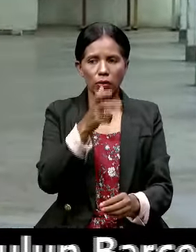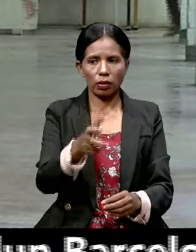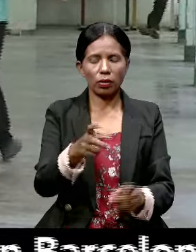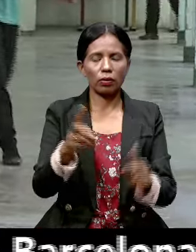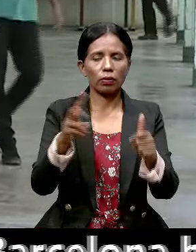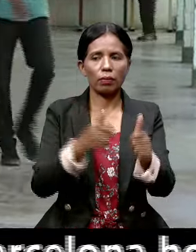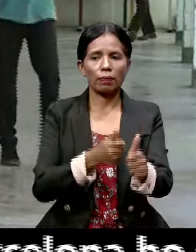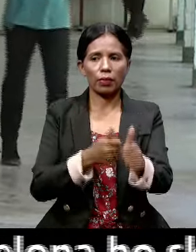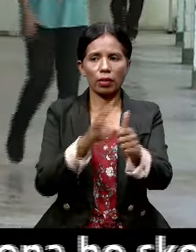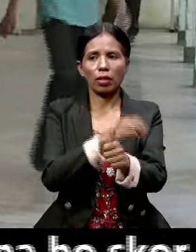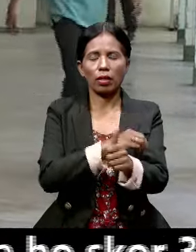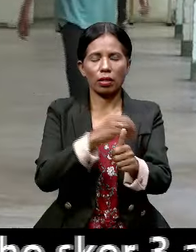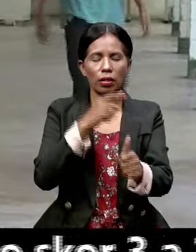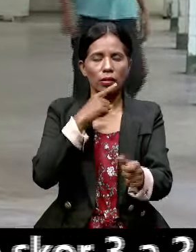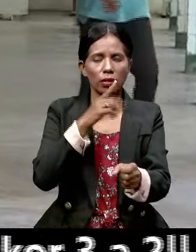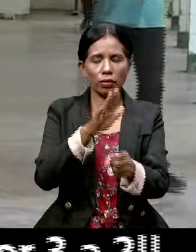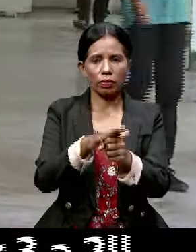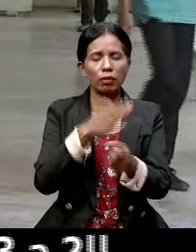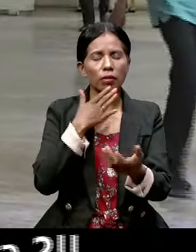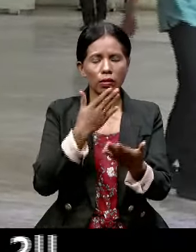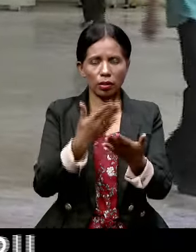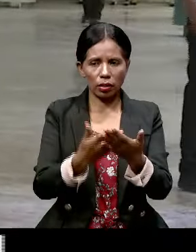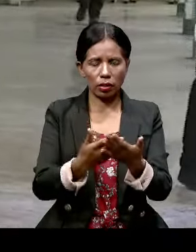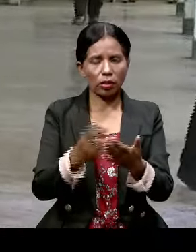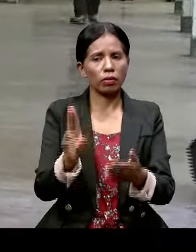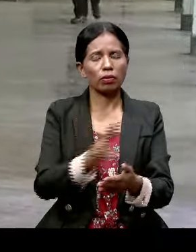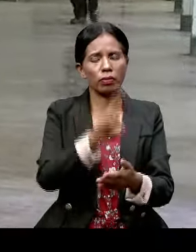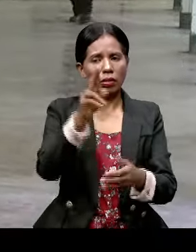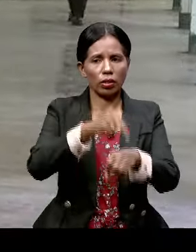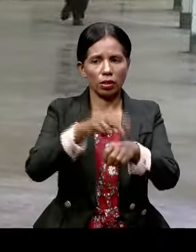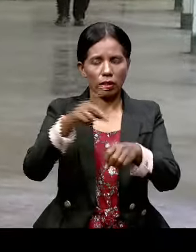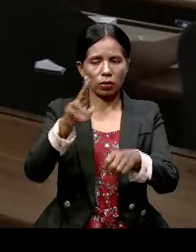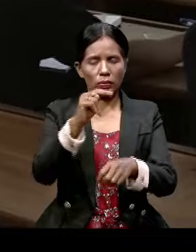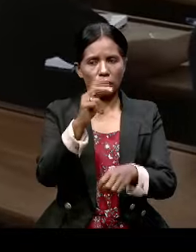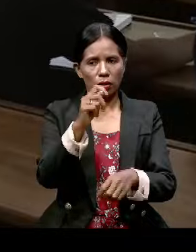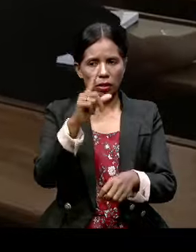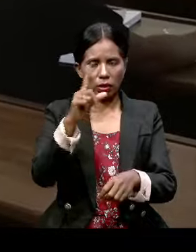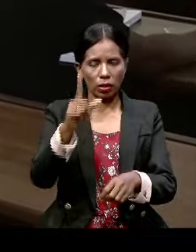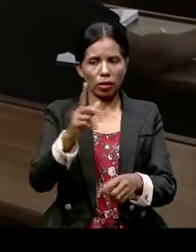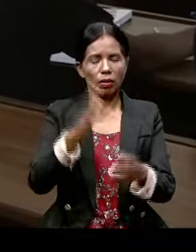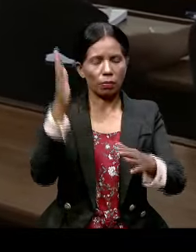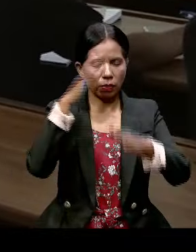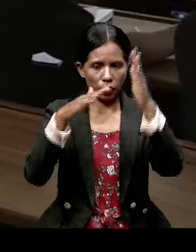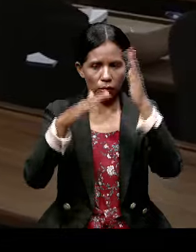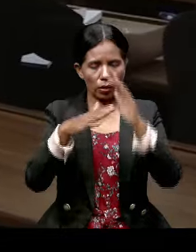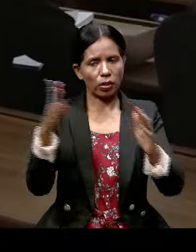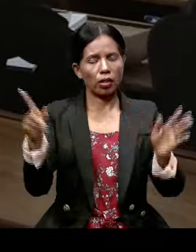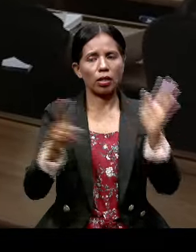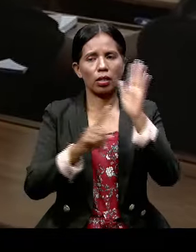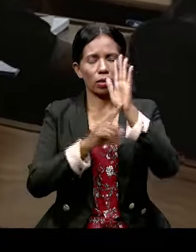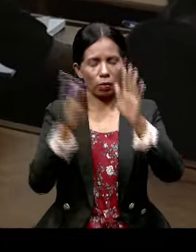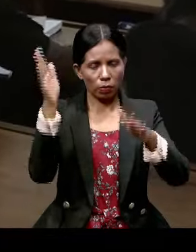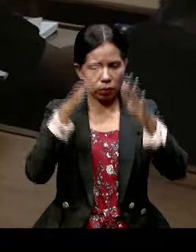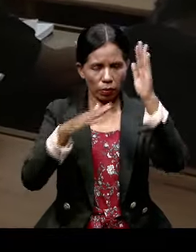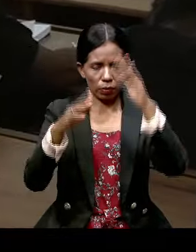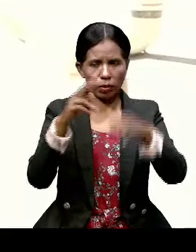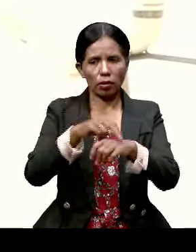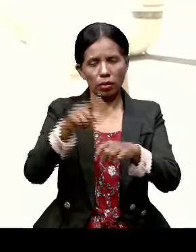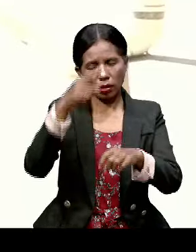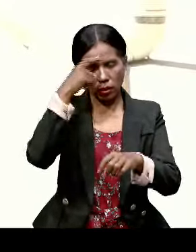assunto acadêmico no garantia qualidade e a Universidade Nacional Timor-Lorsai, problema refere saio no problema nacional,